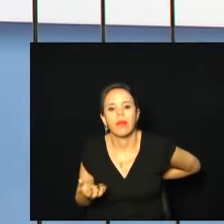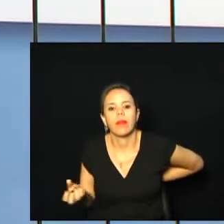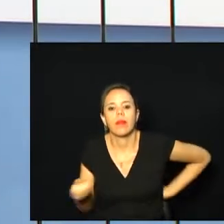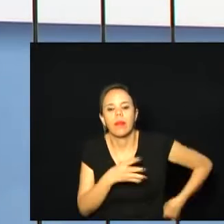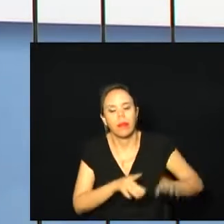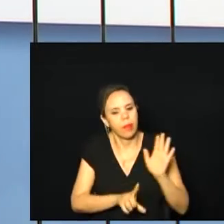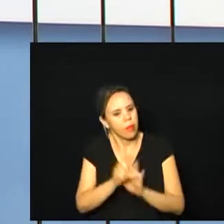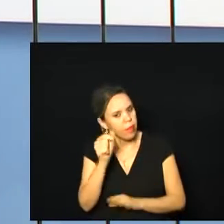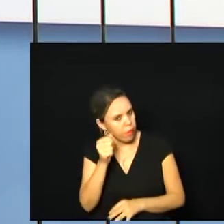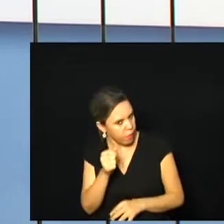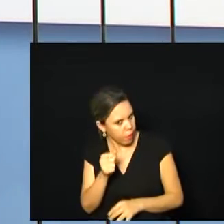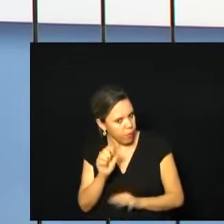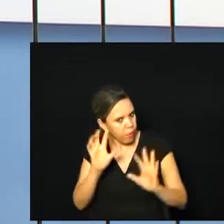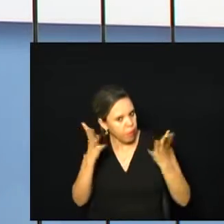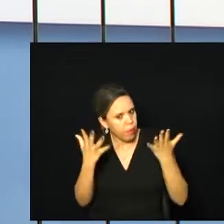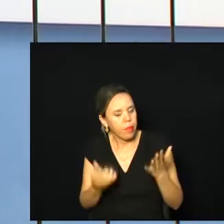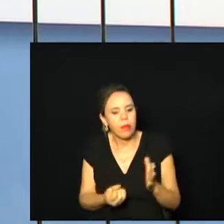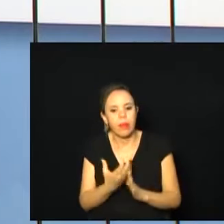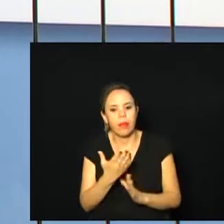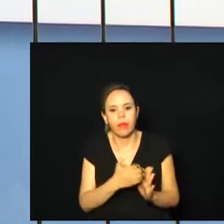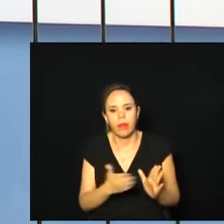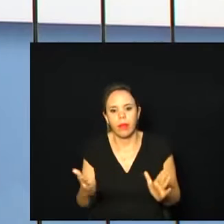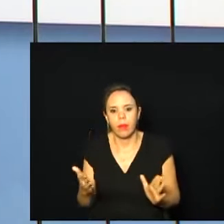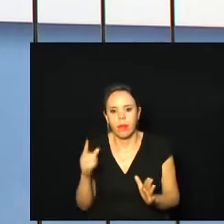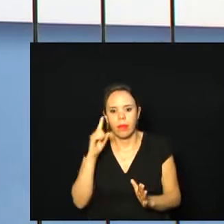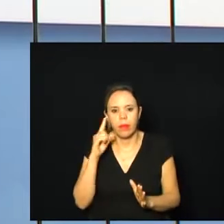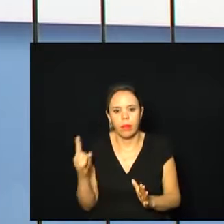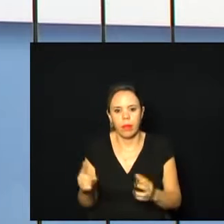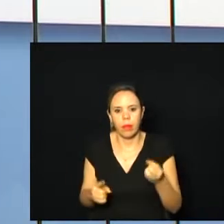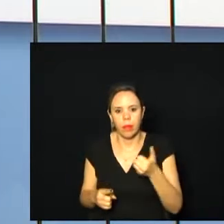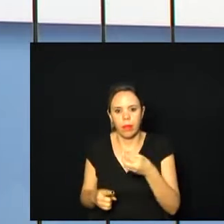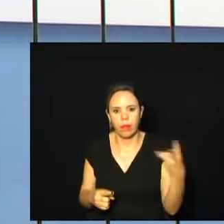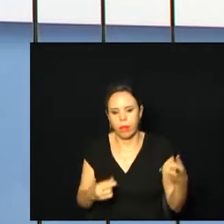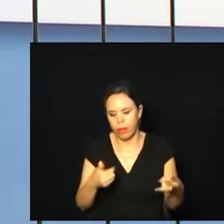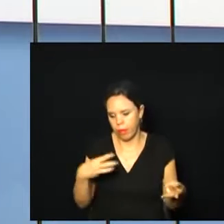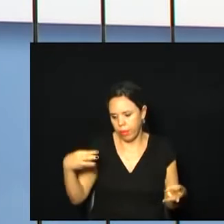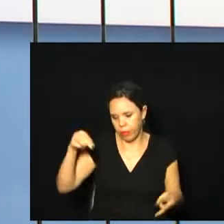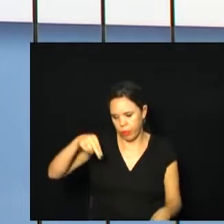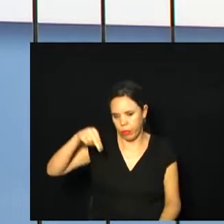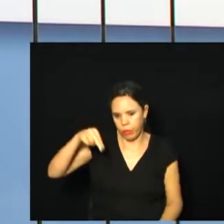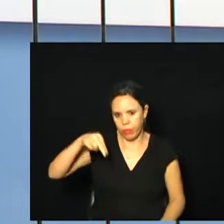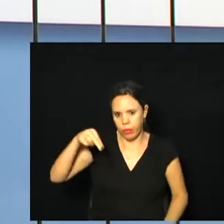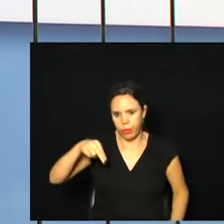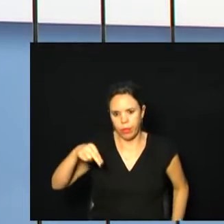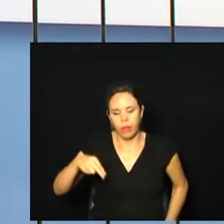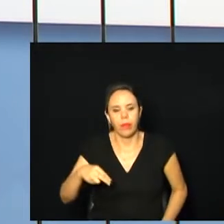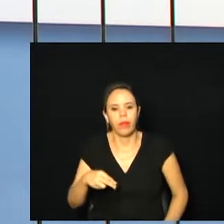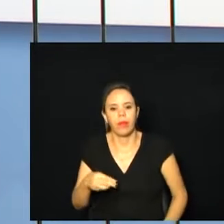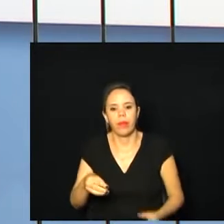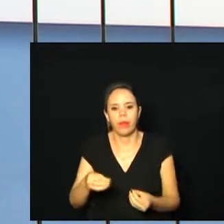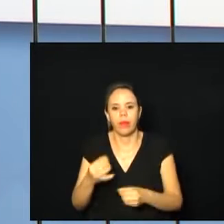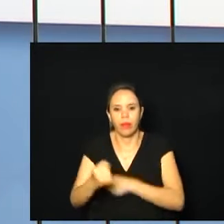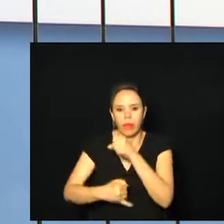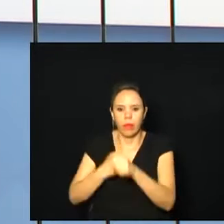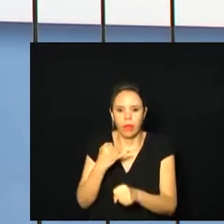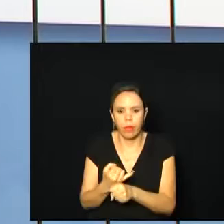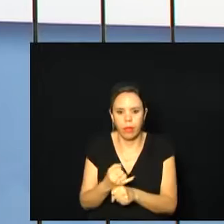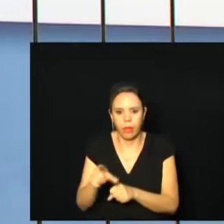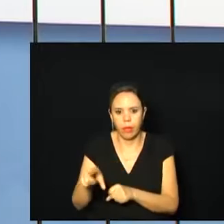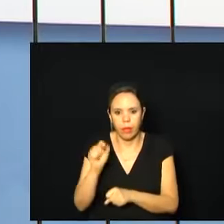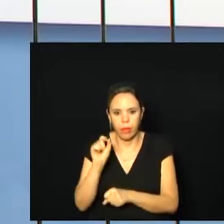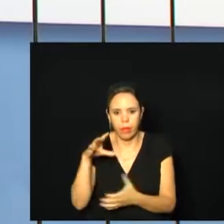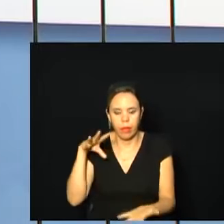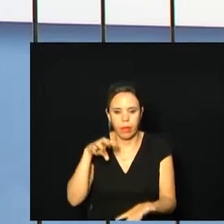de renda. O evento acontece entre os dias 13 e 14 de novembro, é híbrido, com opções